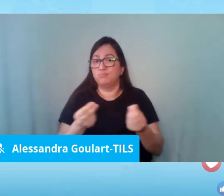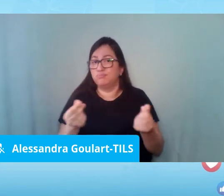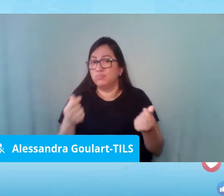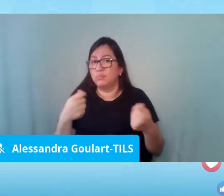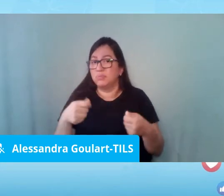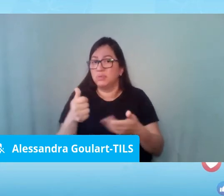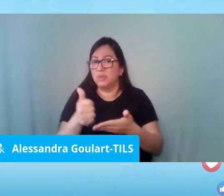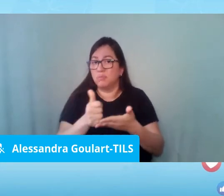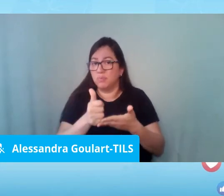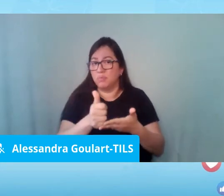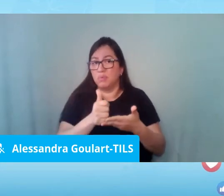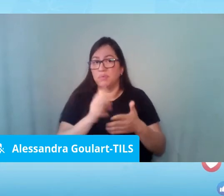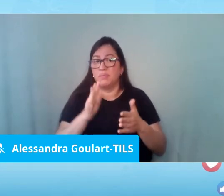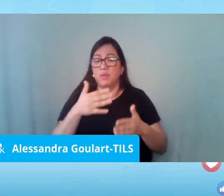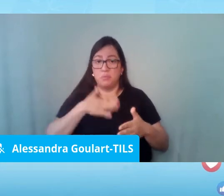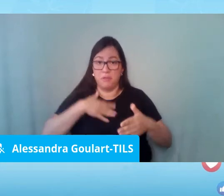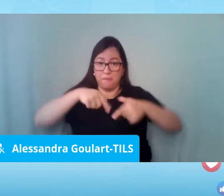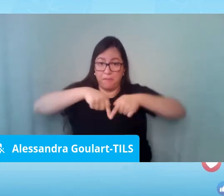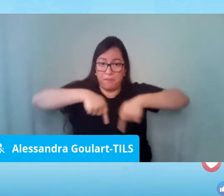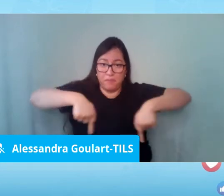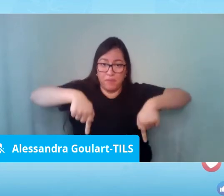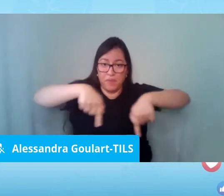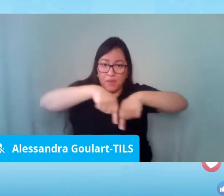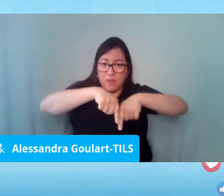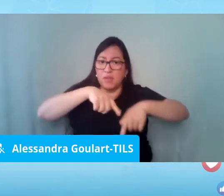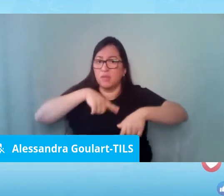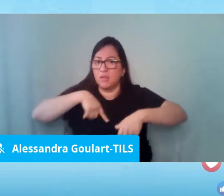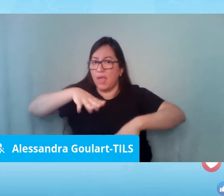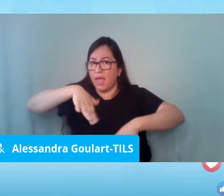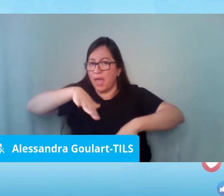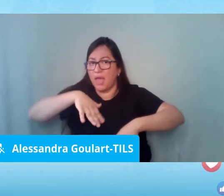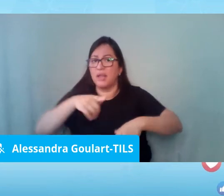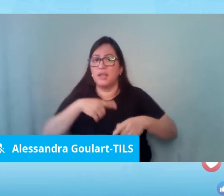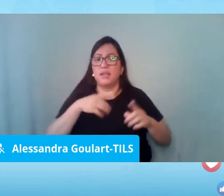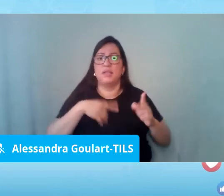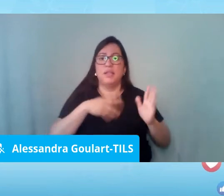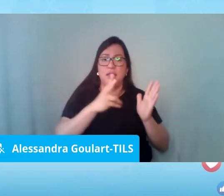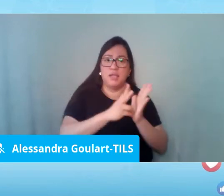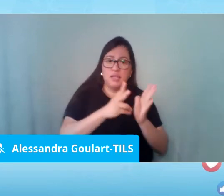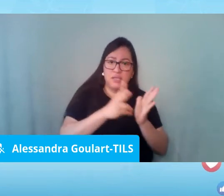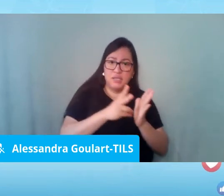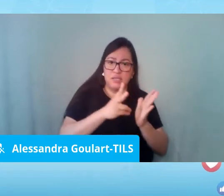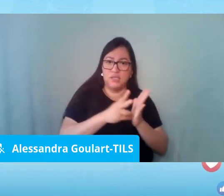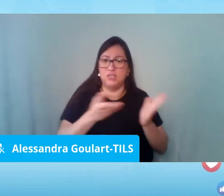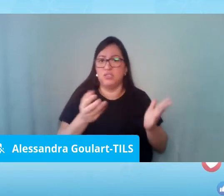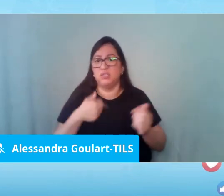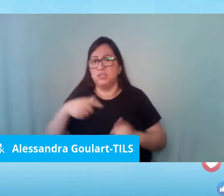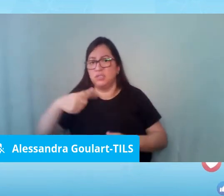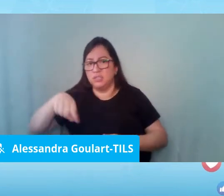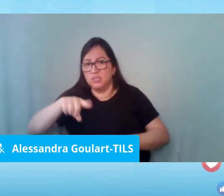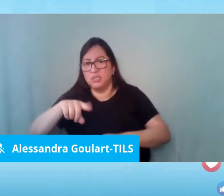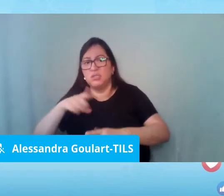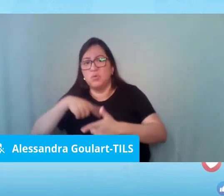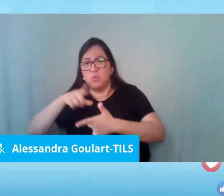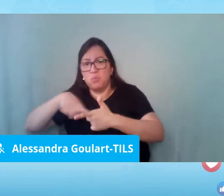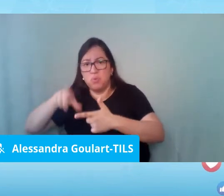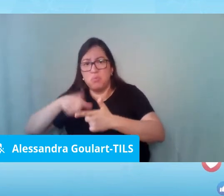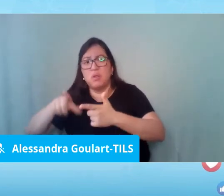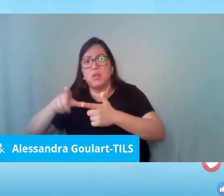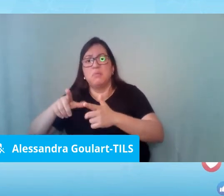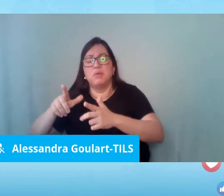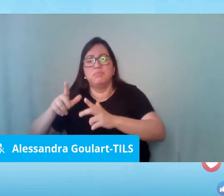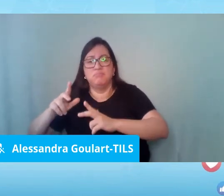tenho quilombolas, eu tenho indígenas, tem pessoas privadas de liberdade ou que já estiveram nessa situação,